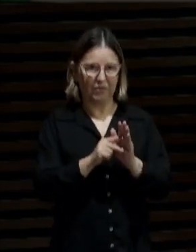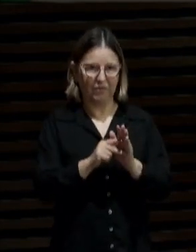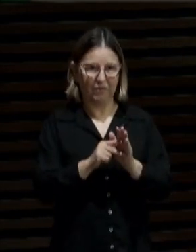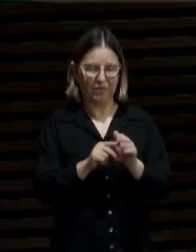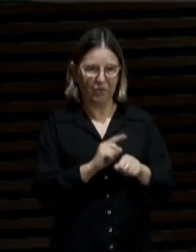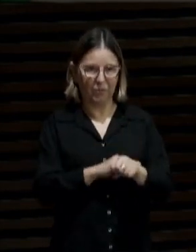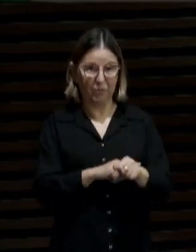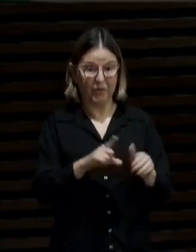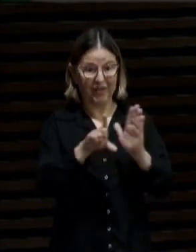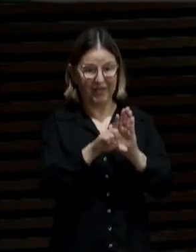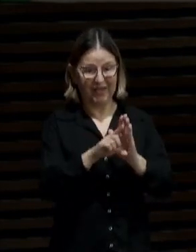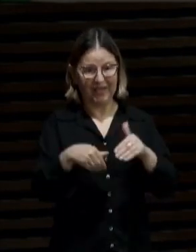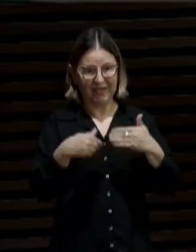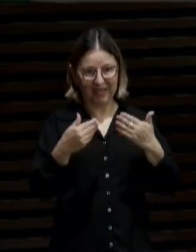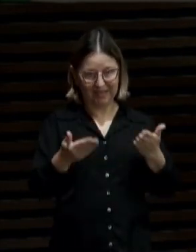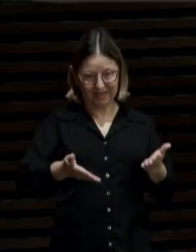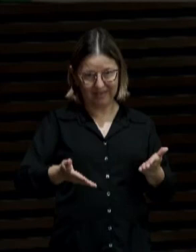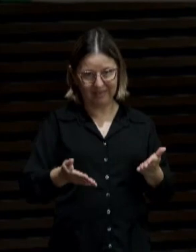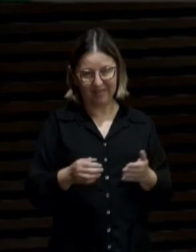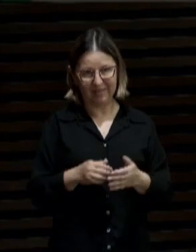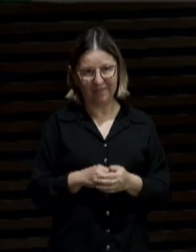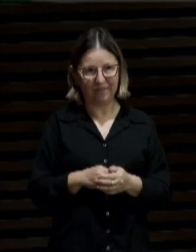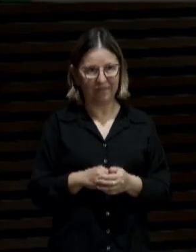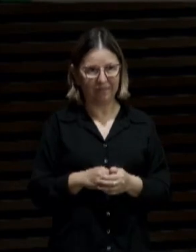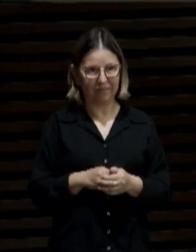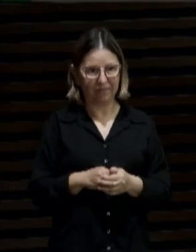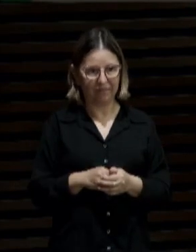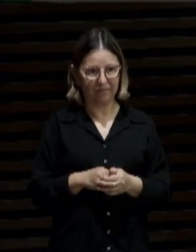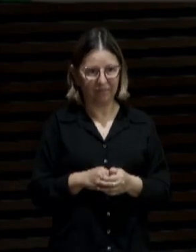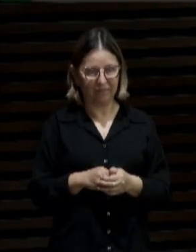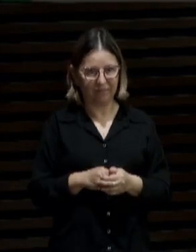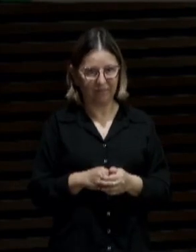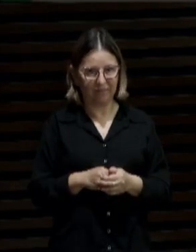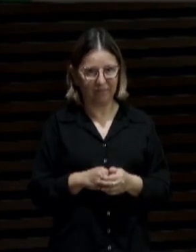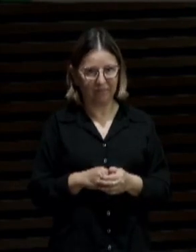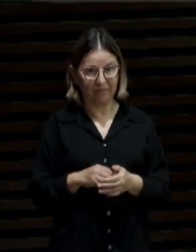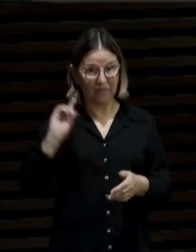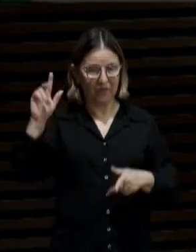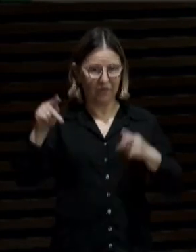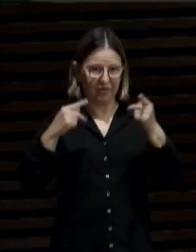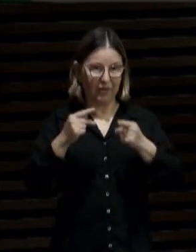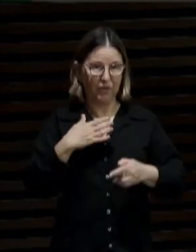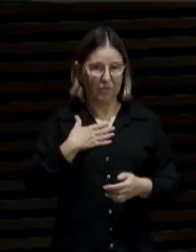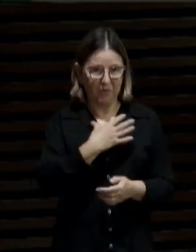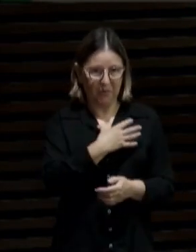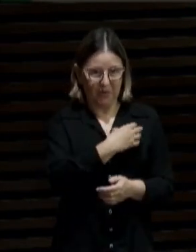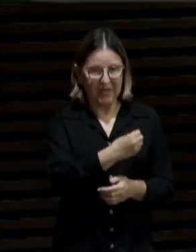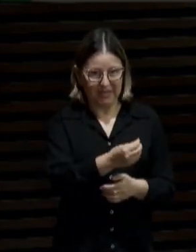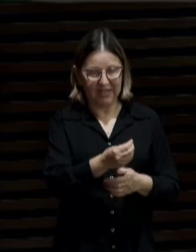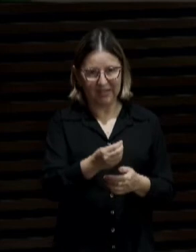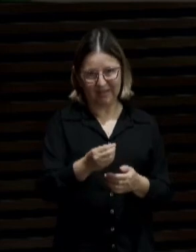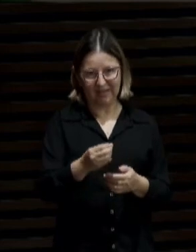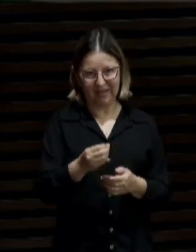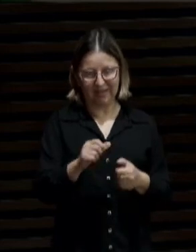essa condição foi alterada. No Éden, quando Adão pecou, Deus falou, o meu descendente vai resolver isso aí.